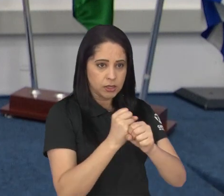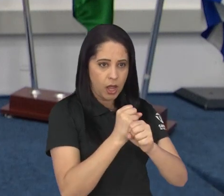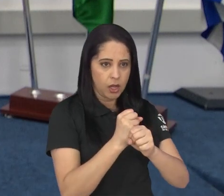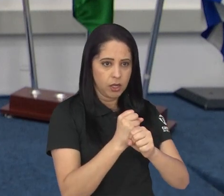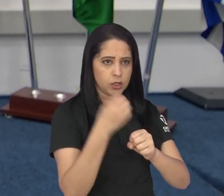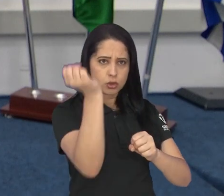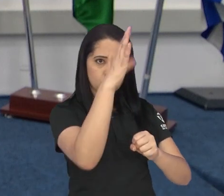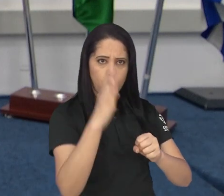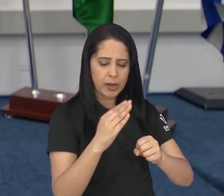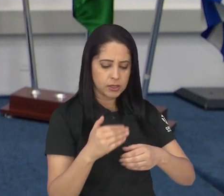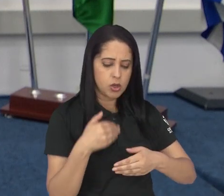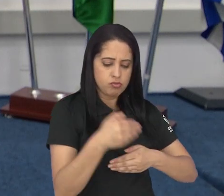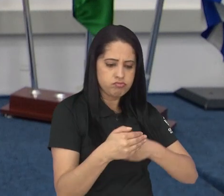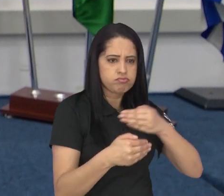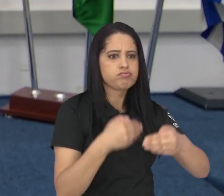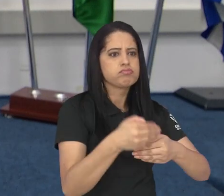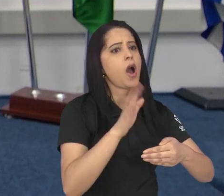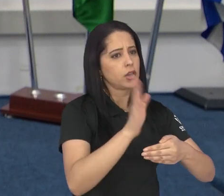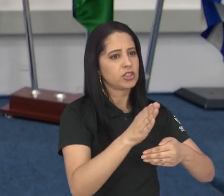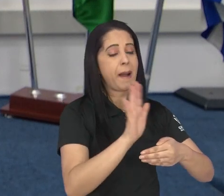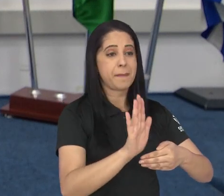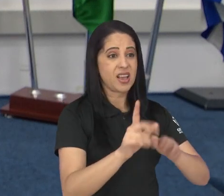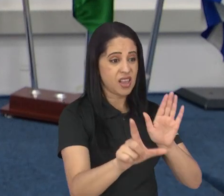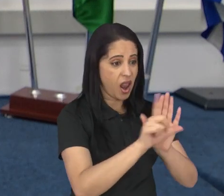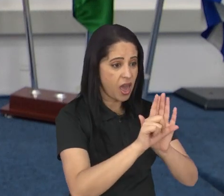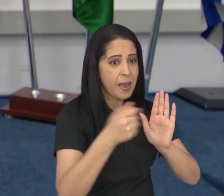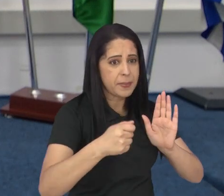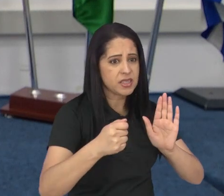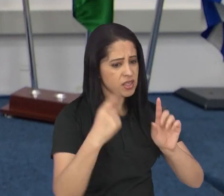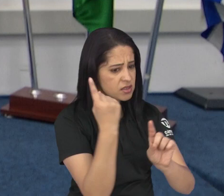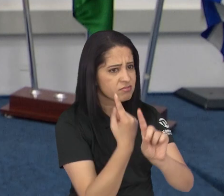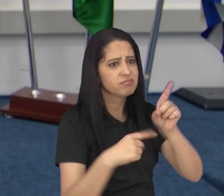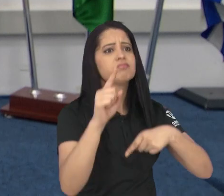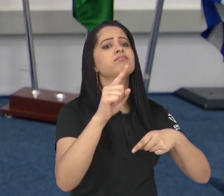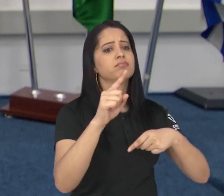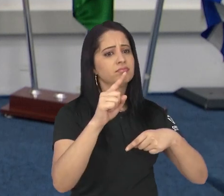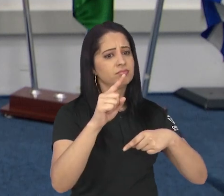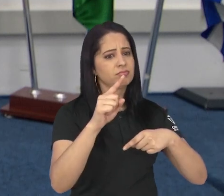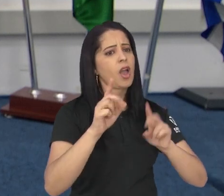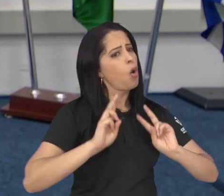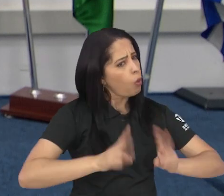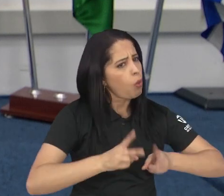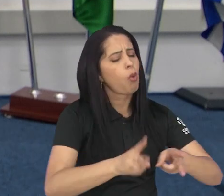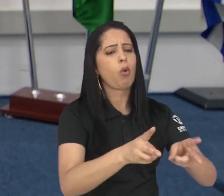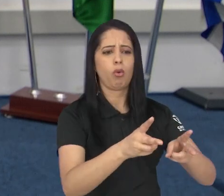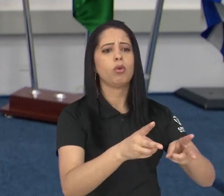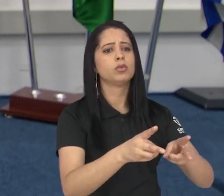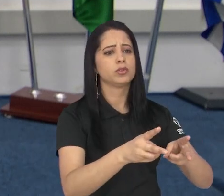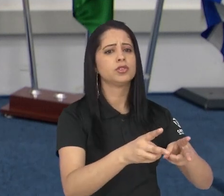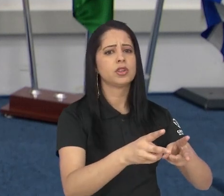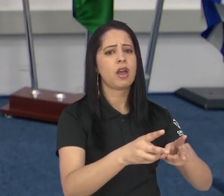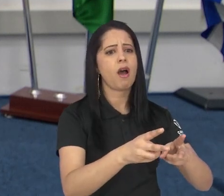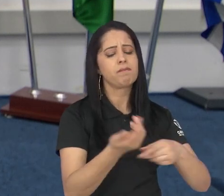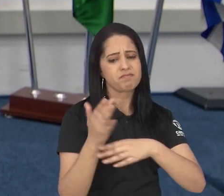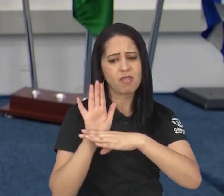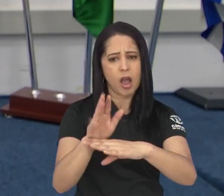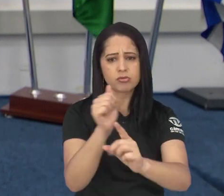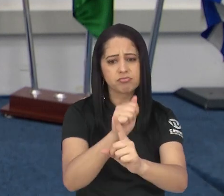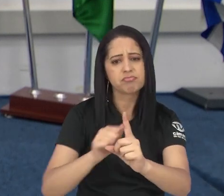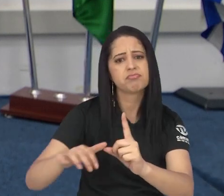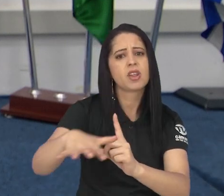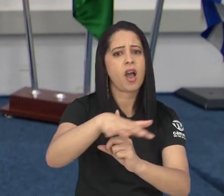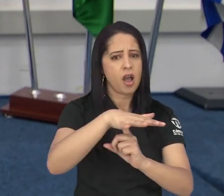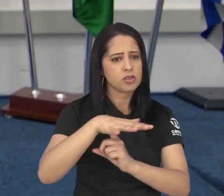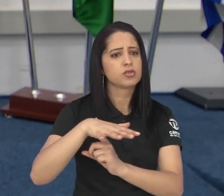bem nesses últimos 30 anos mas é preciso que a lei continue evoluindo para poder sanar todas as lacunas